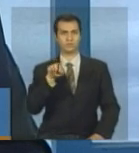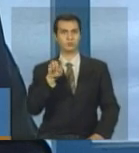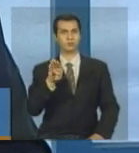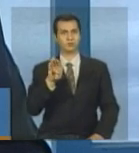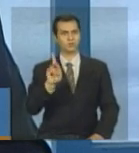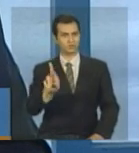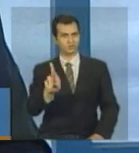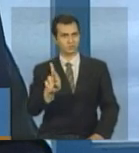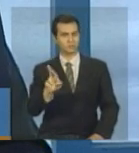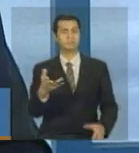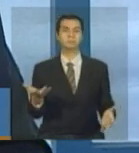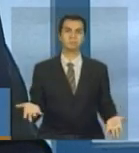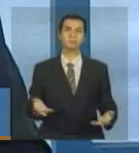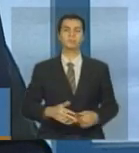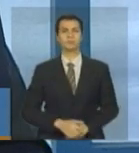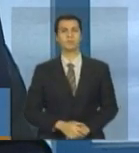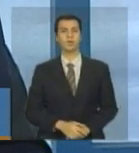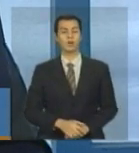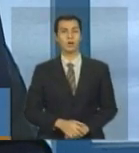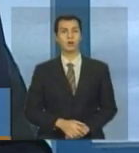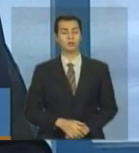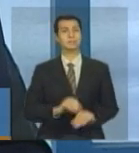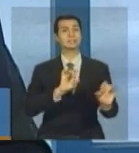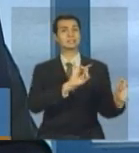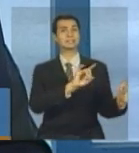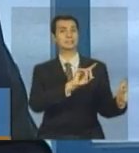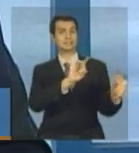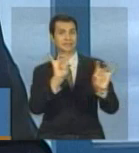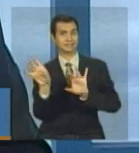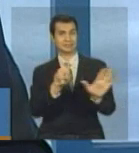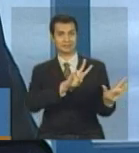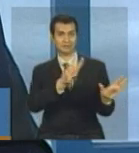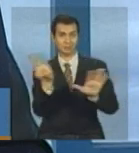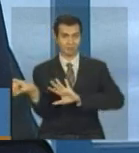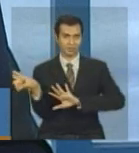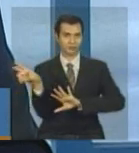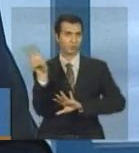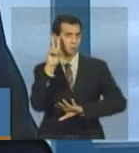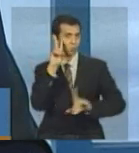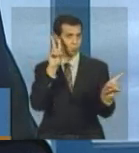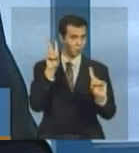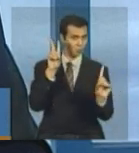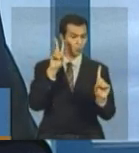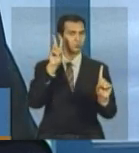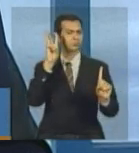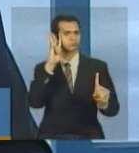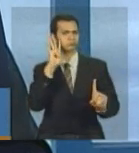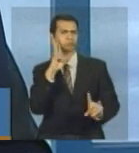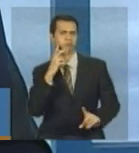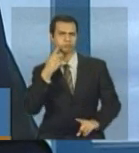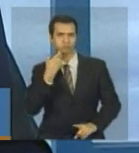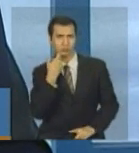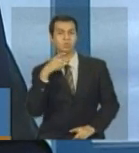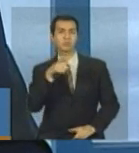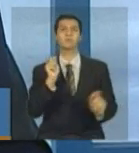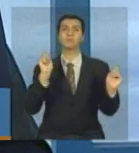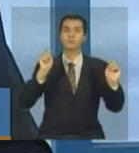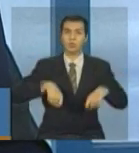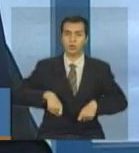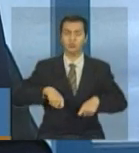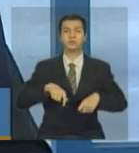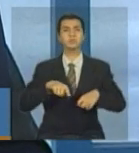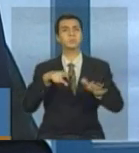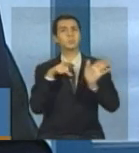tele@mds.gov.br. Para os outros dias de exibição da reprise, que não são na segunda-feira, você pode tirar dúvidas sobre o funcionamento